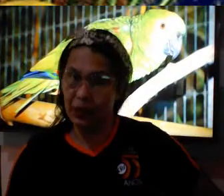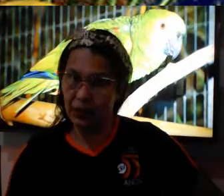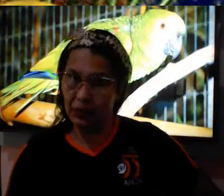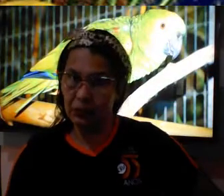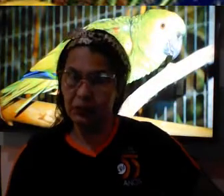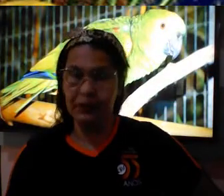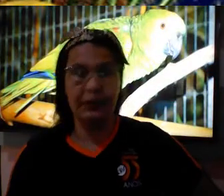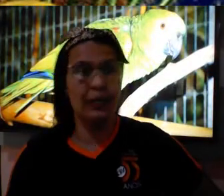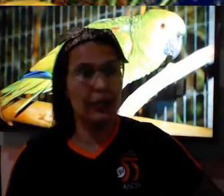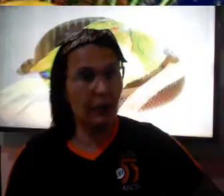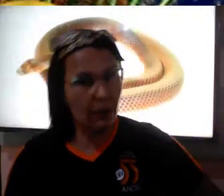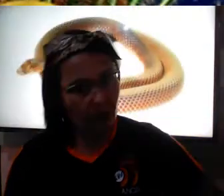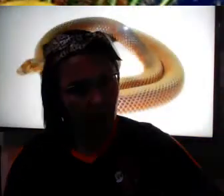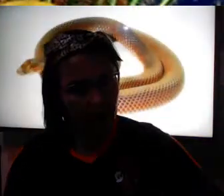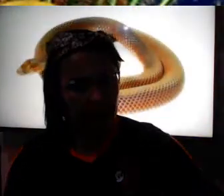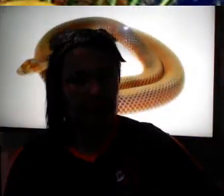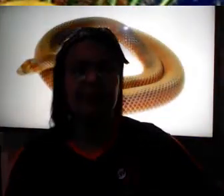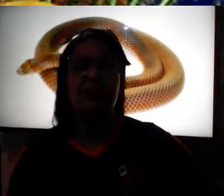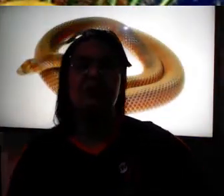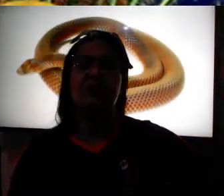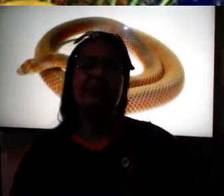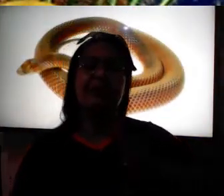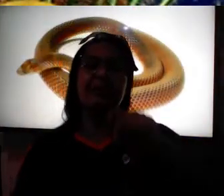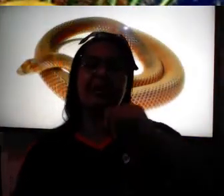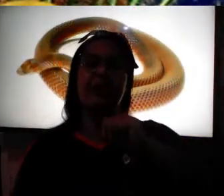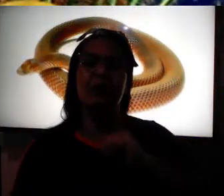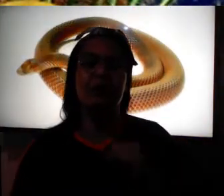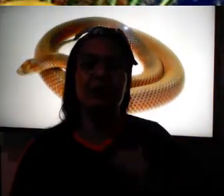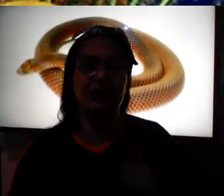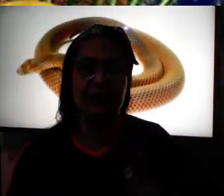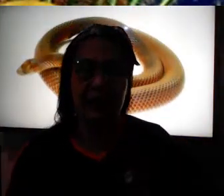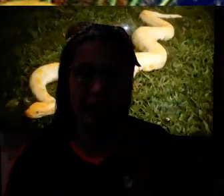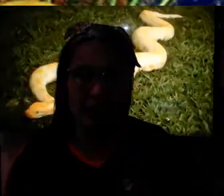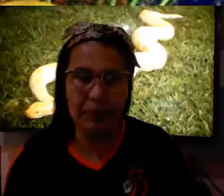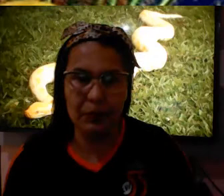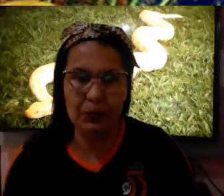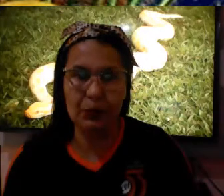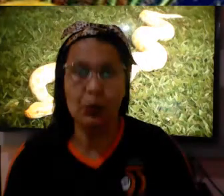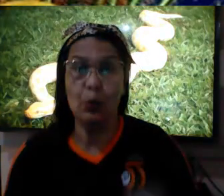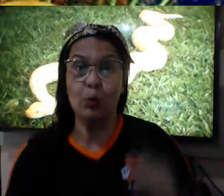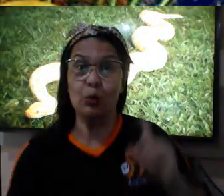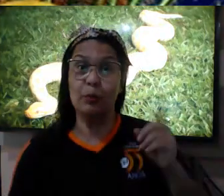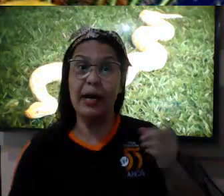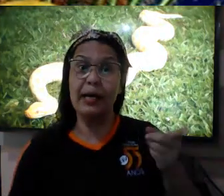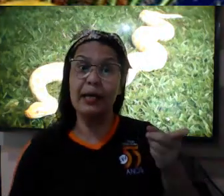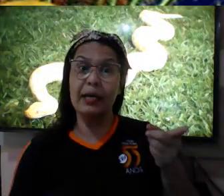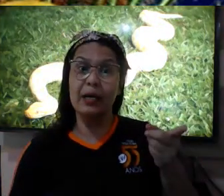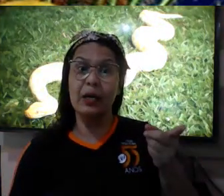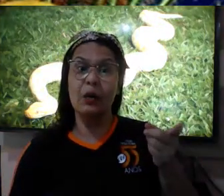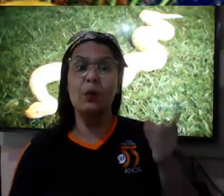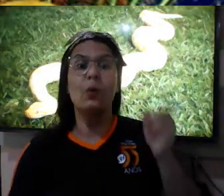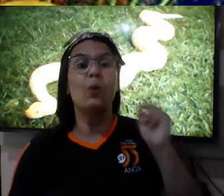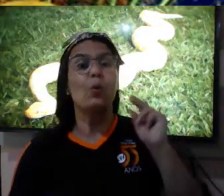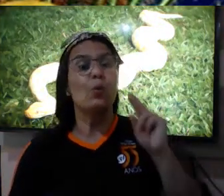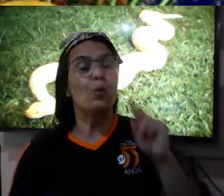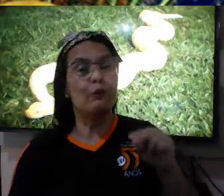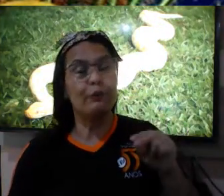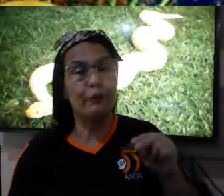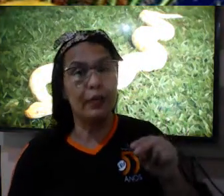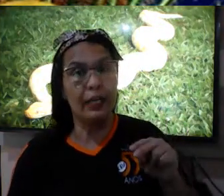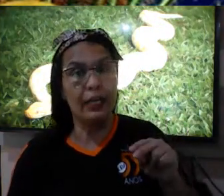no rio, na lagoa. Vou citar alguns exemplos. O tubarão,